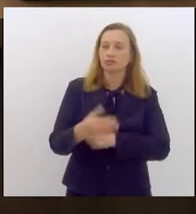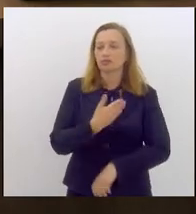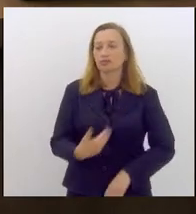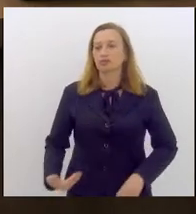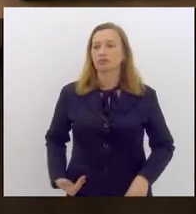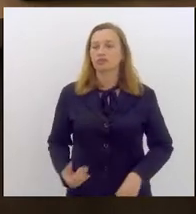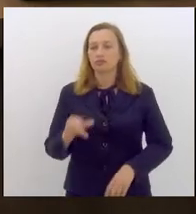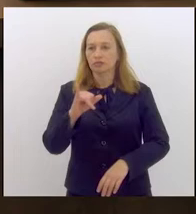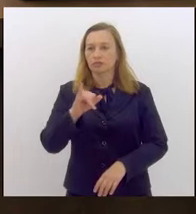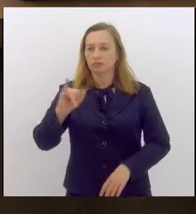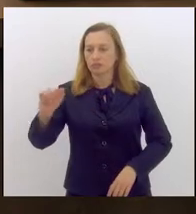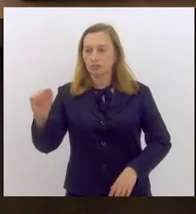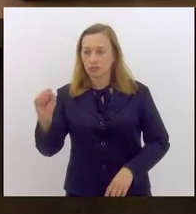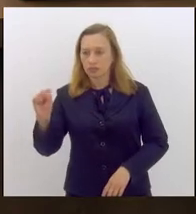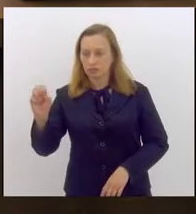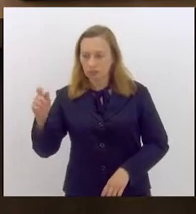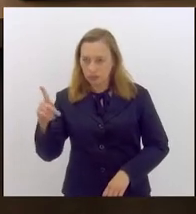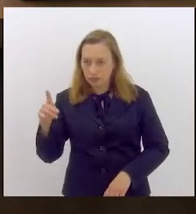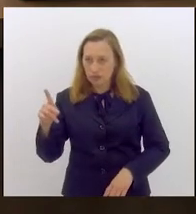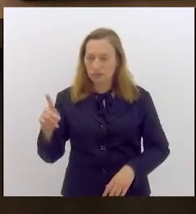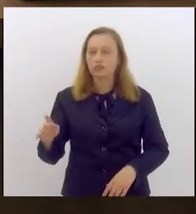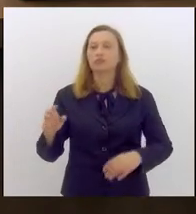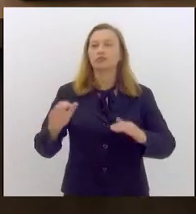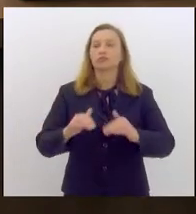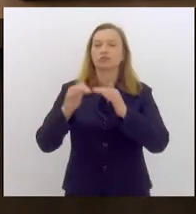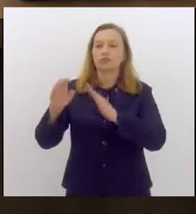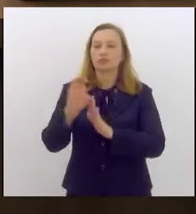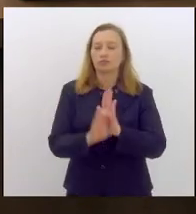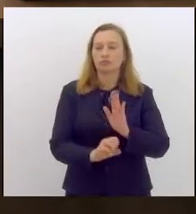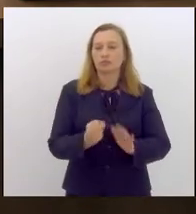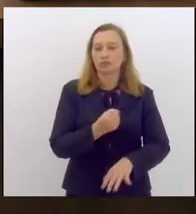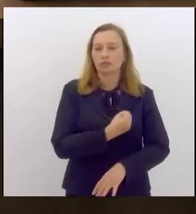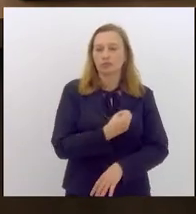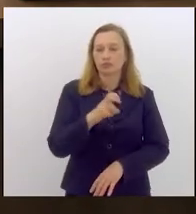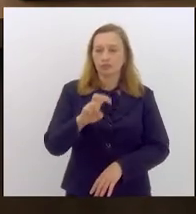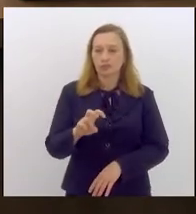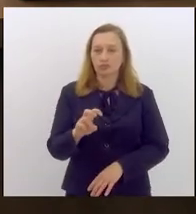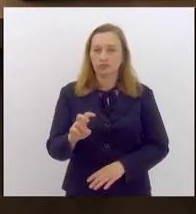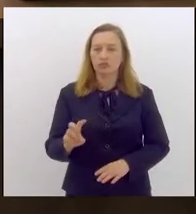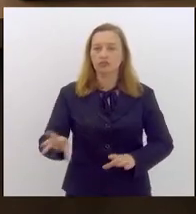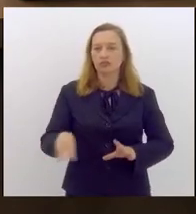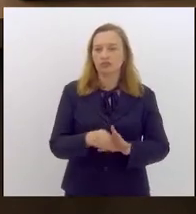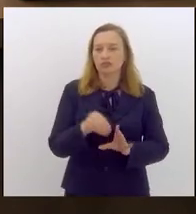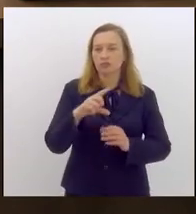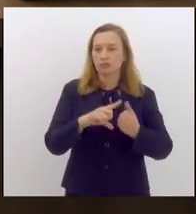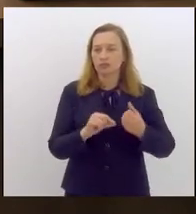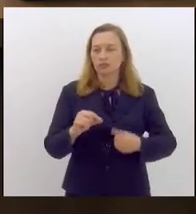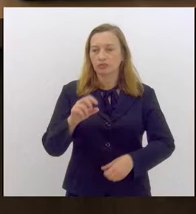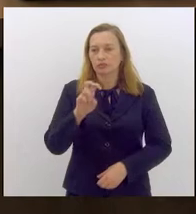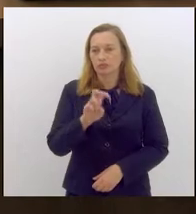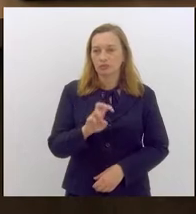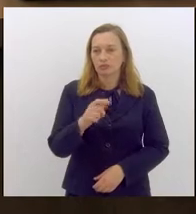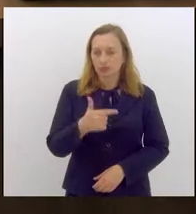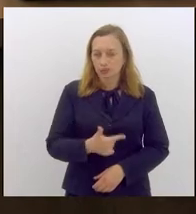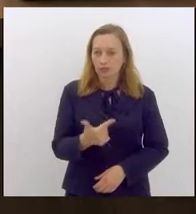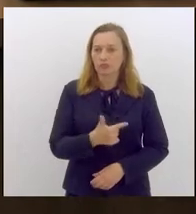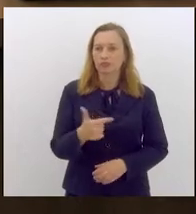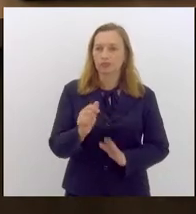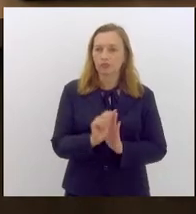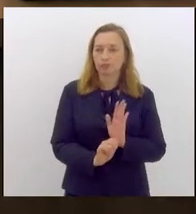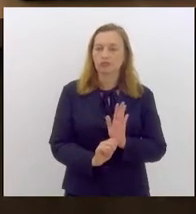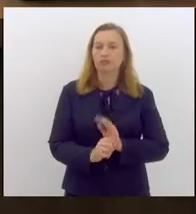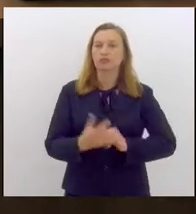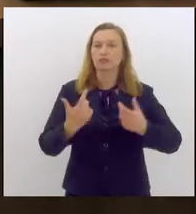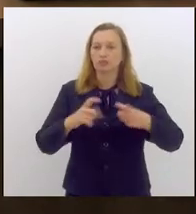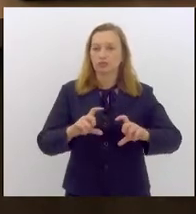ISP. E a subemenda à emenda 5, acrescente-se parágrafo ao artigo 2º do projeto com a seguinte redação.